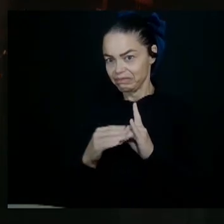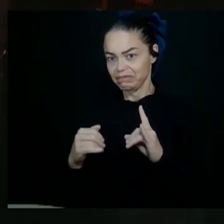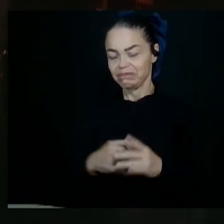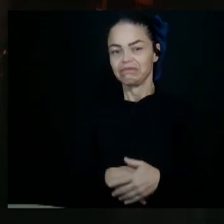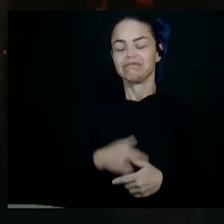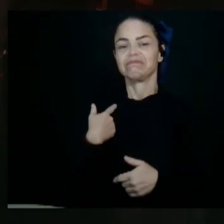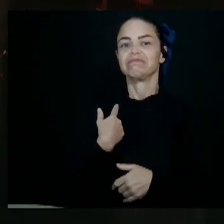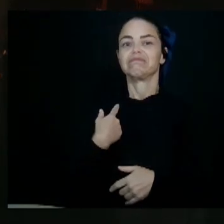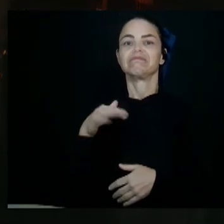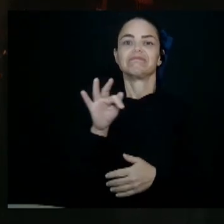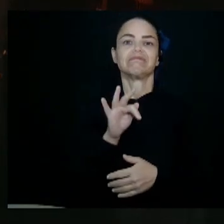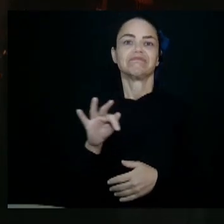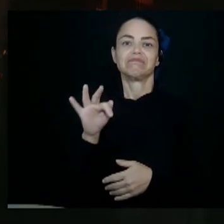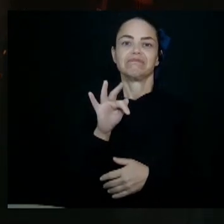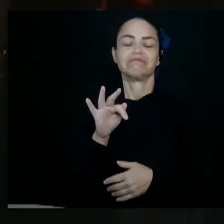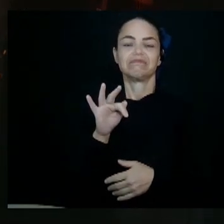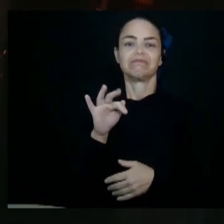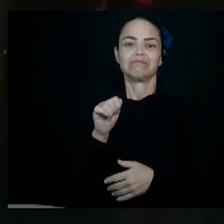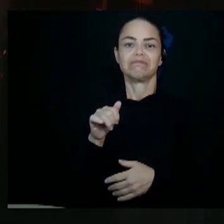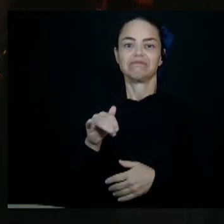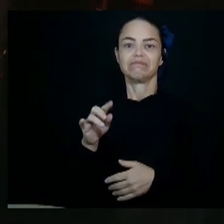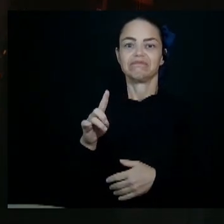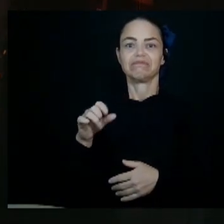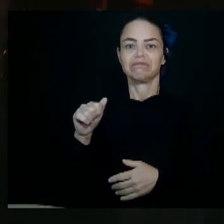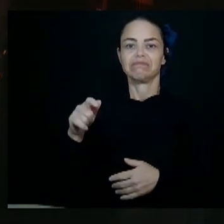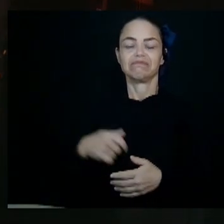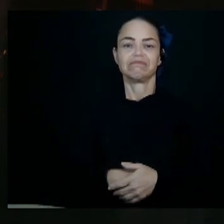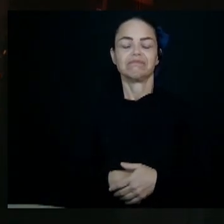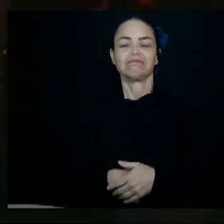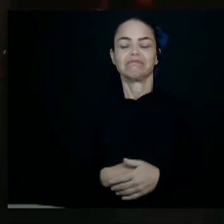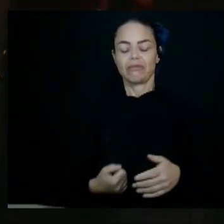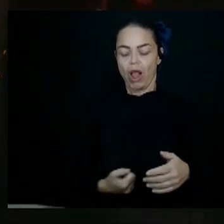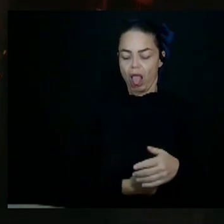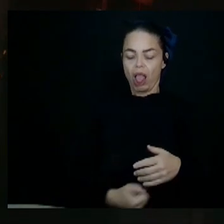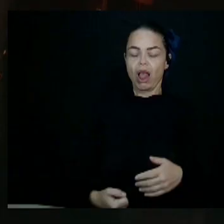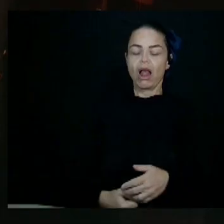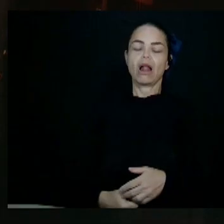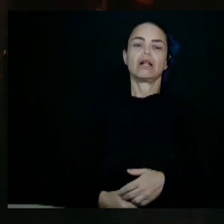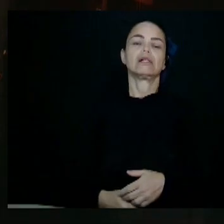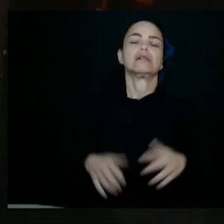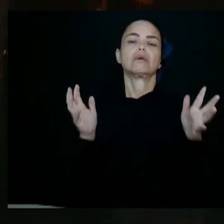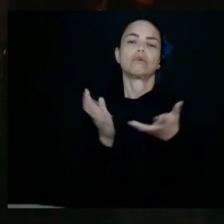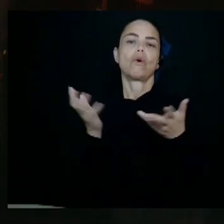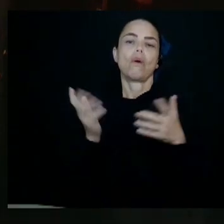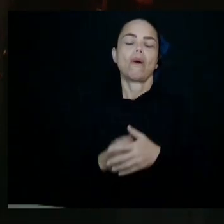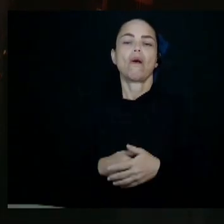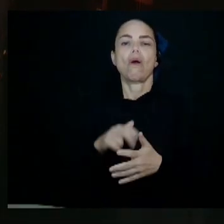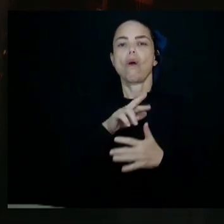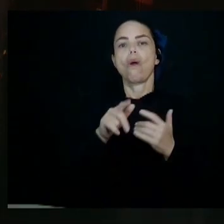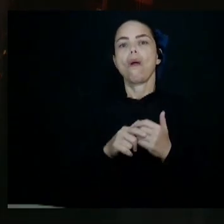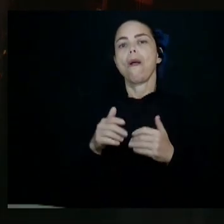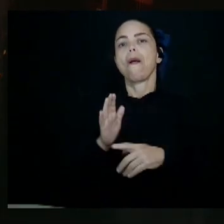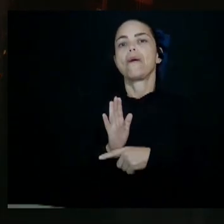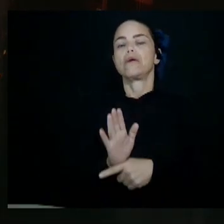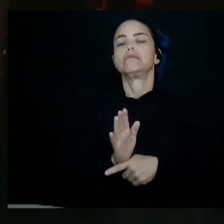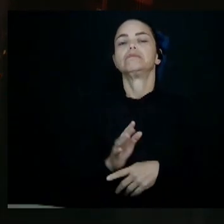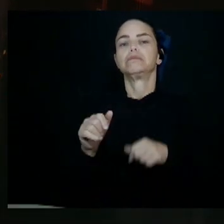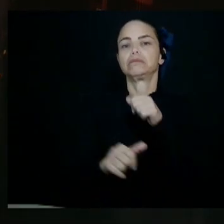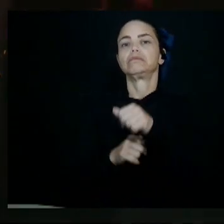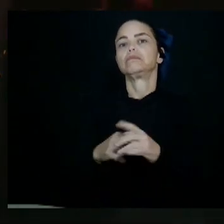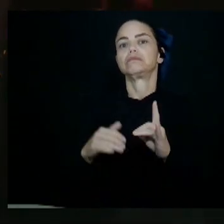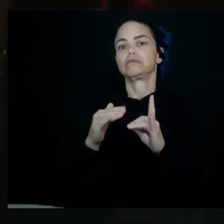Jardim Guanabara. Dizem que a saúde começa no intestino e que as plantas ajudam muito nisso. Mudar para o veganismo pode